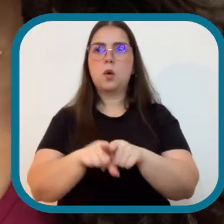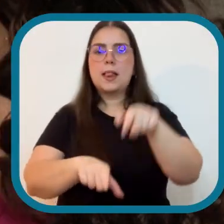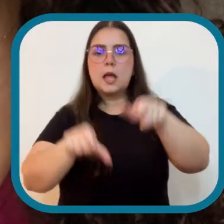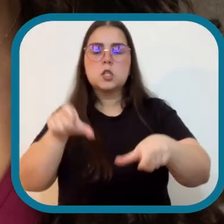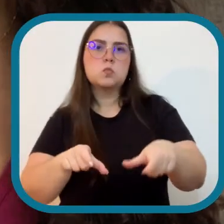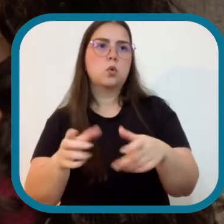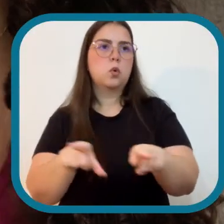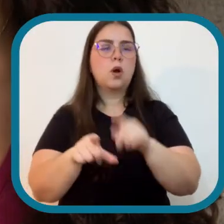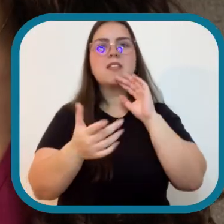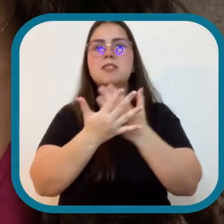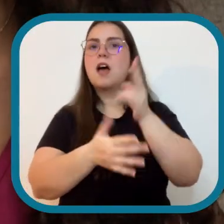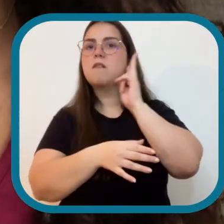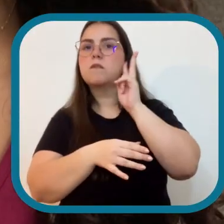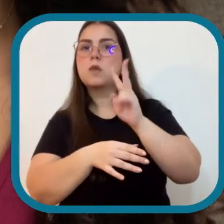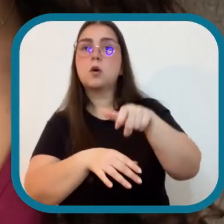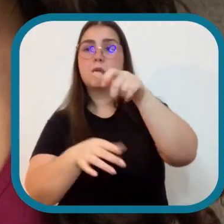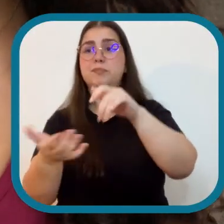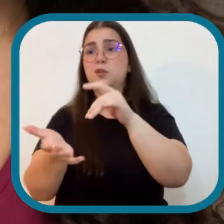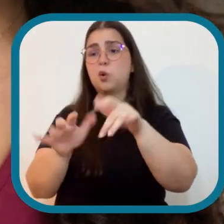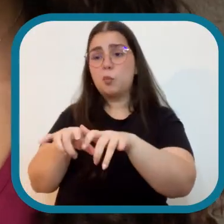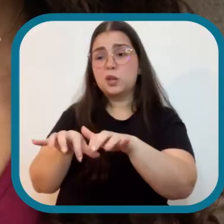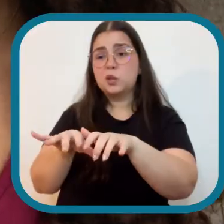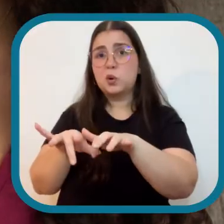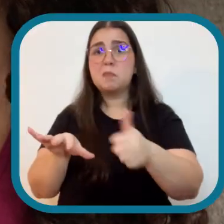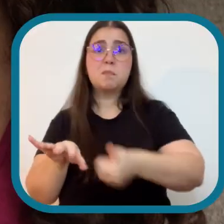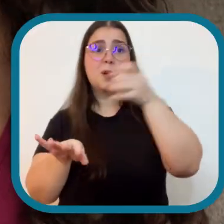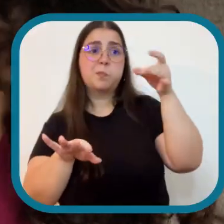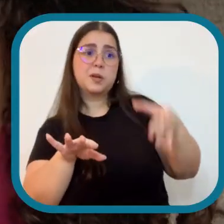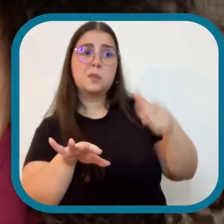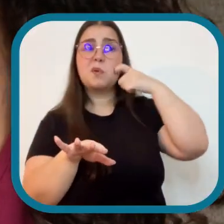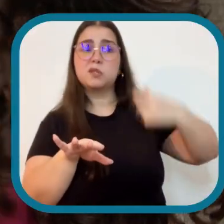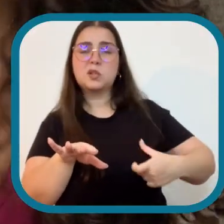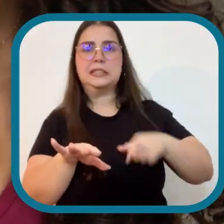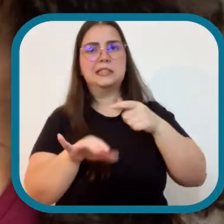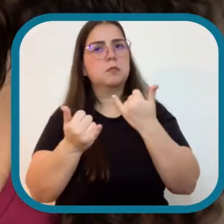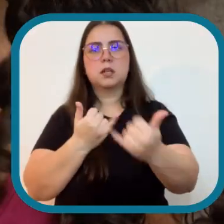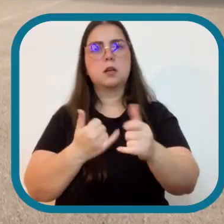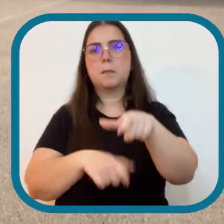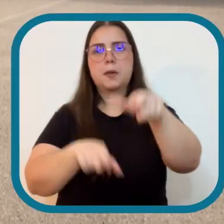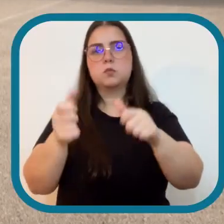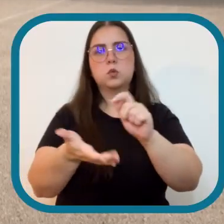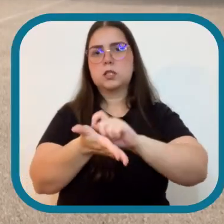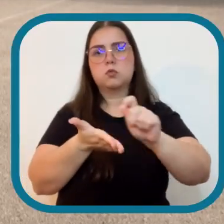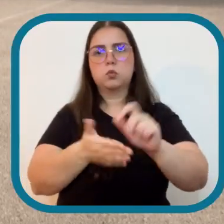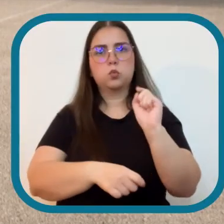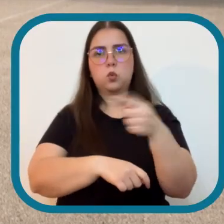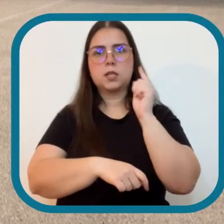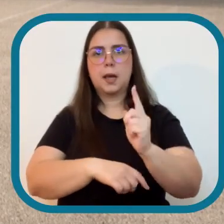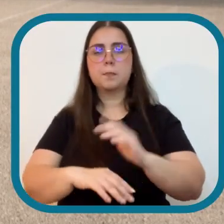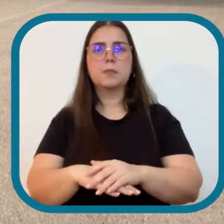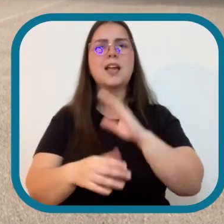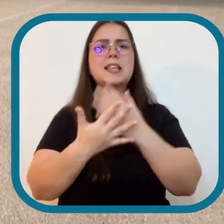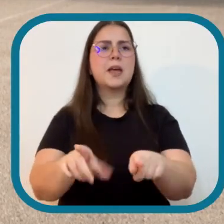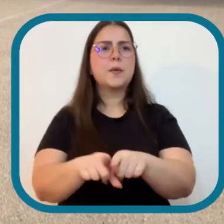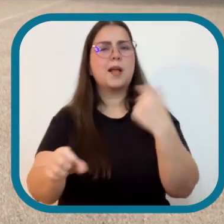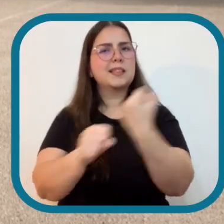começarem a valorizar mais um trabalho feito por um computador e não por um ser humano, é um risco para todos os autores. Acaba por mesmo roubar este